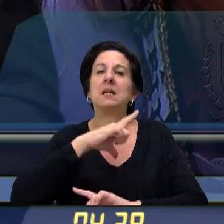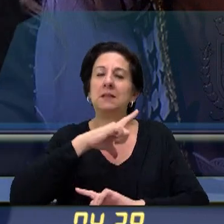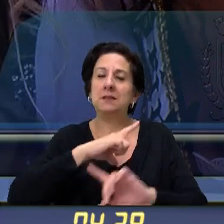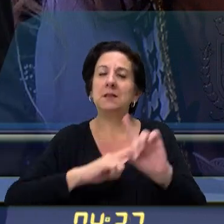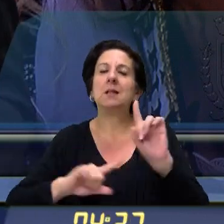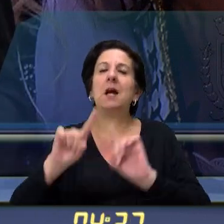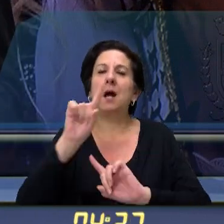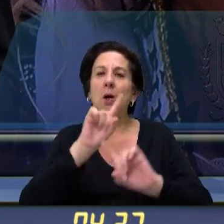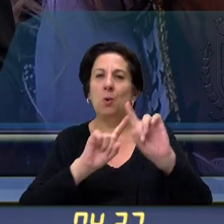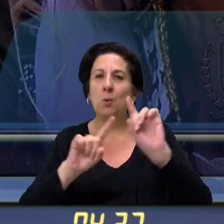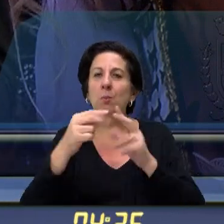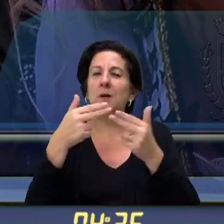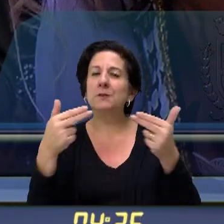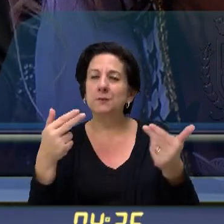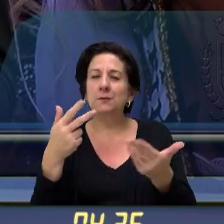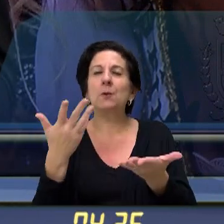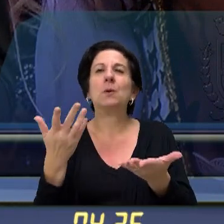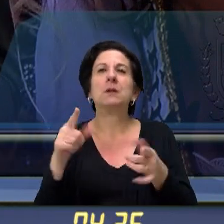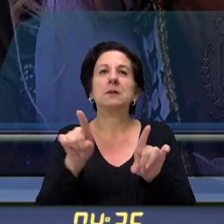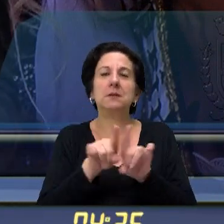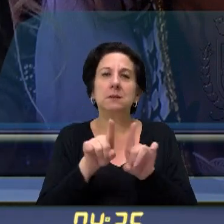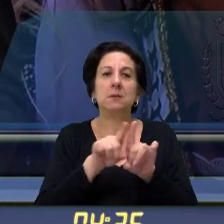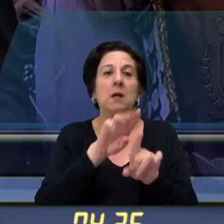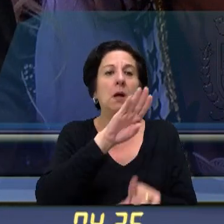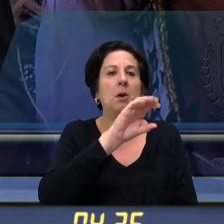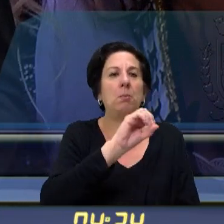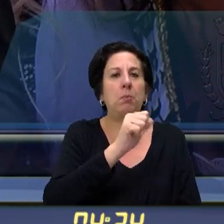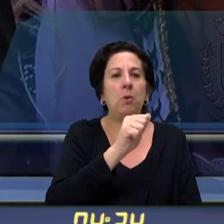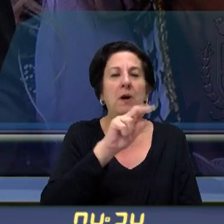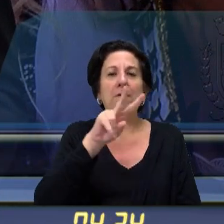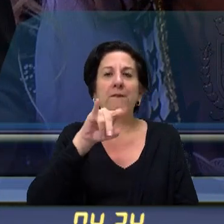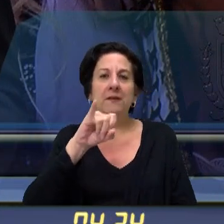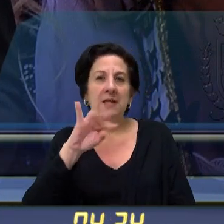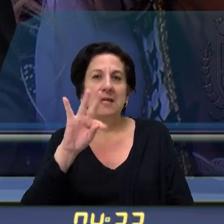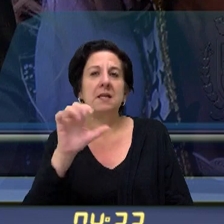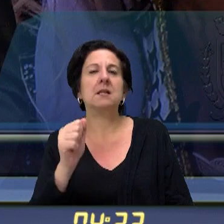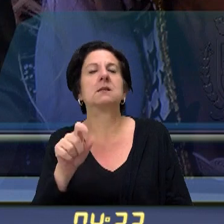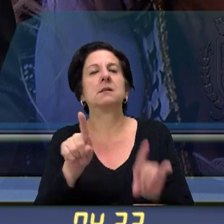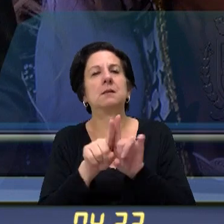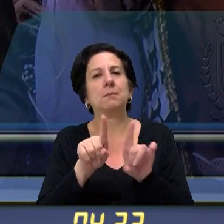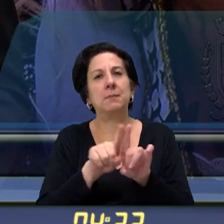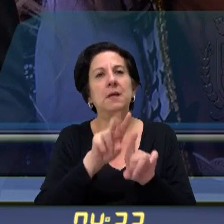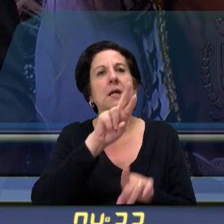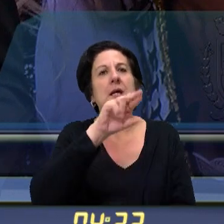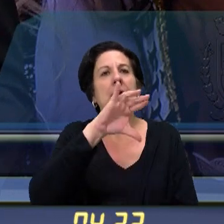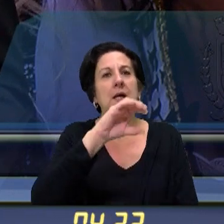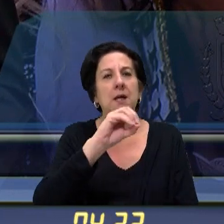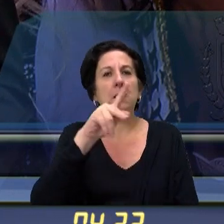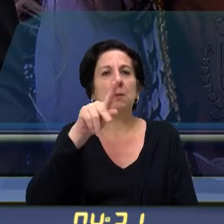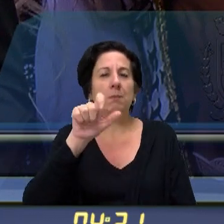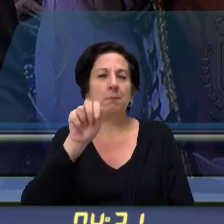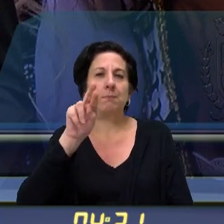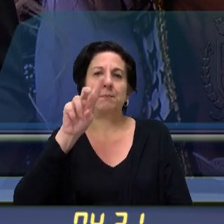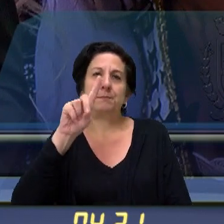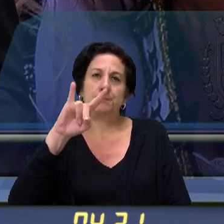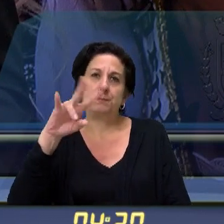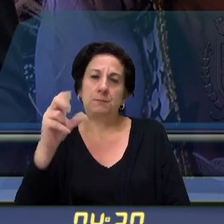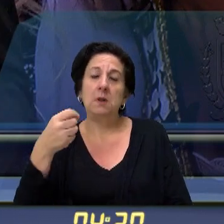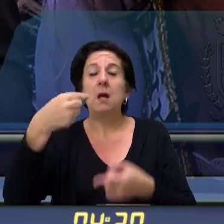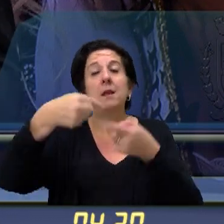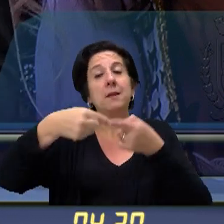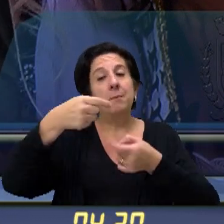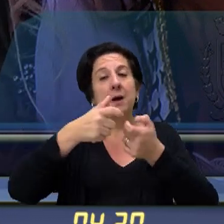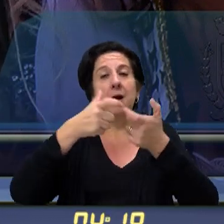algumas pendências também, com certeza Boa Vista terá problemas semelhantes, Rio Pardim. Então, é um debate que pode